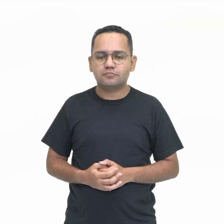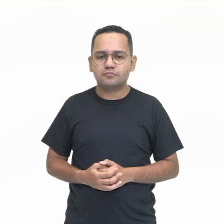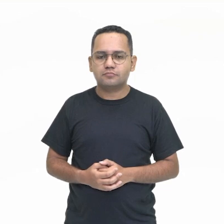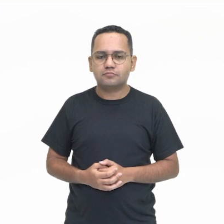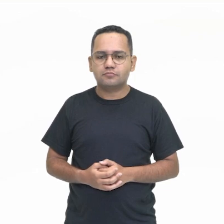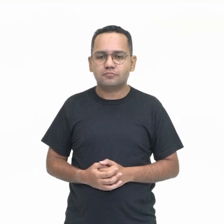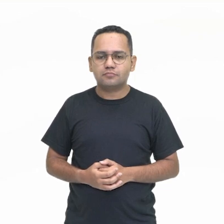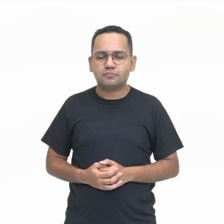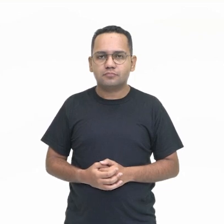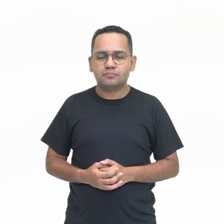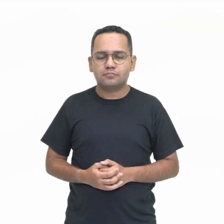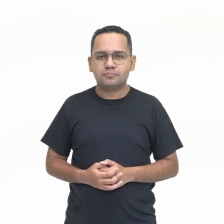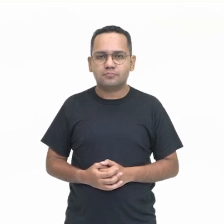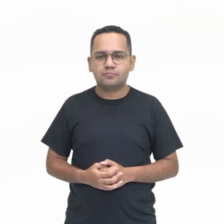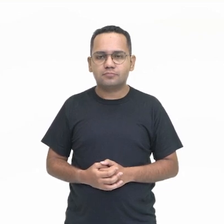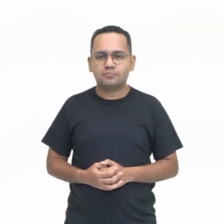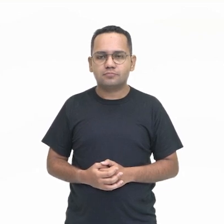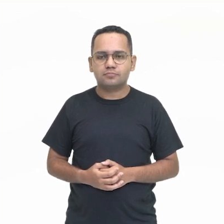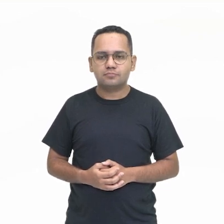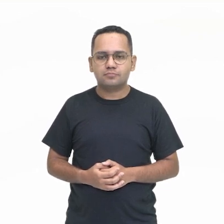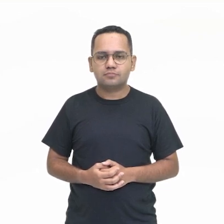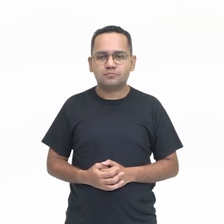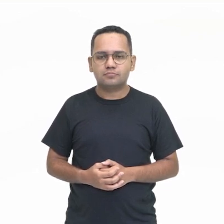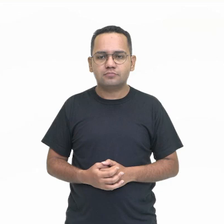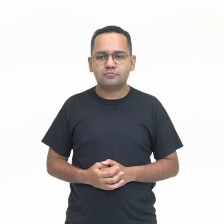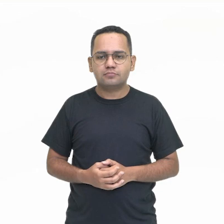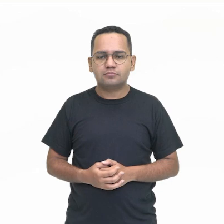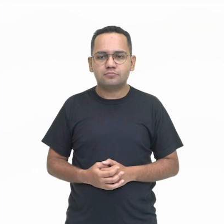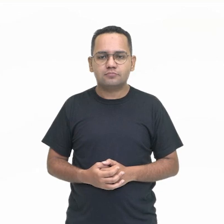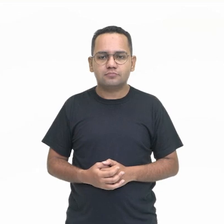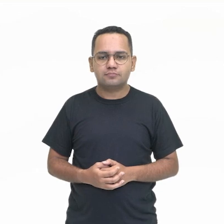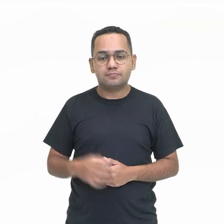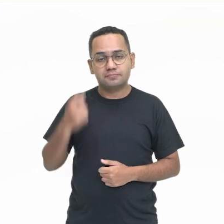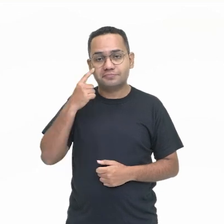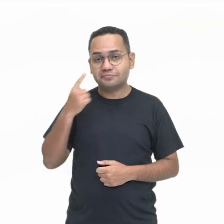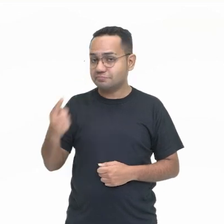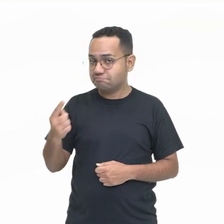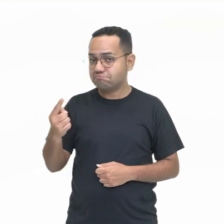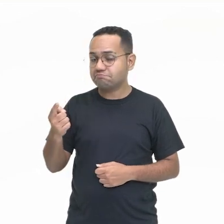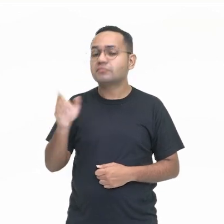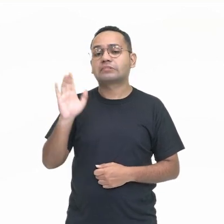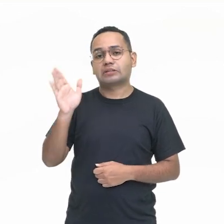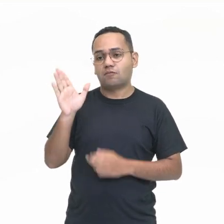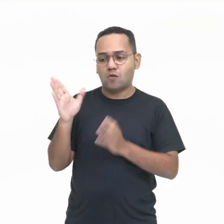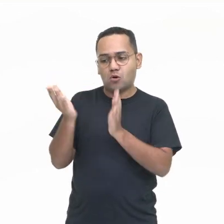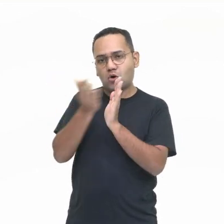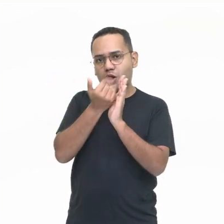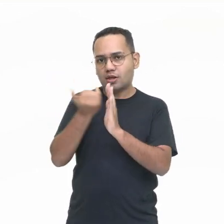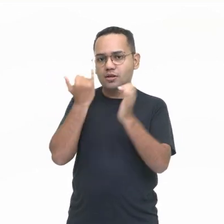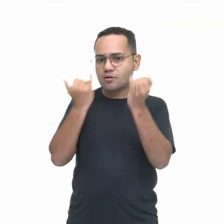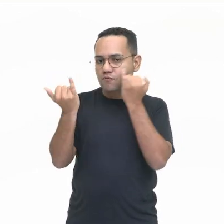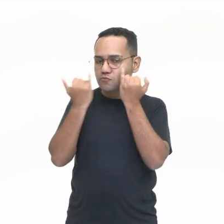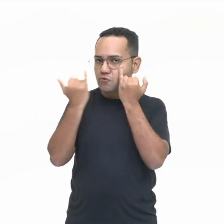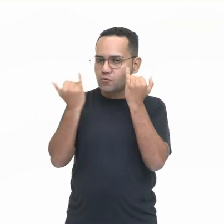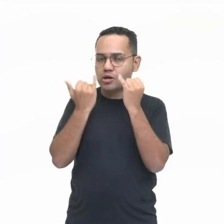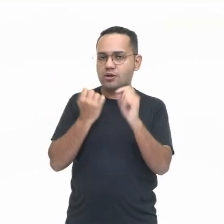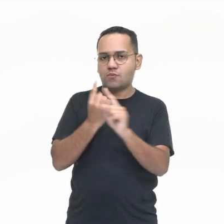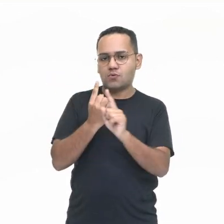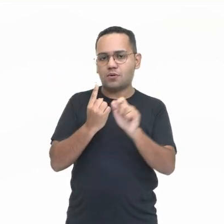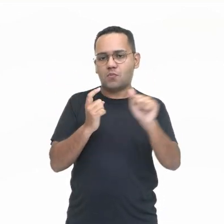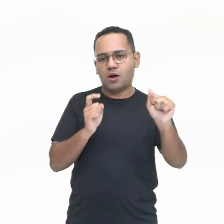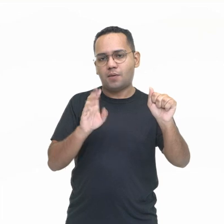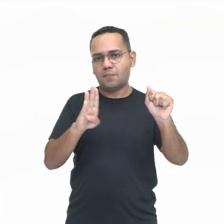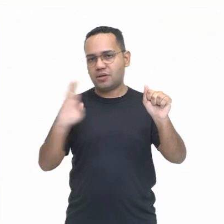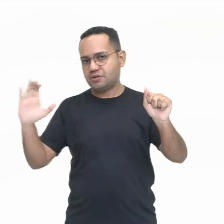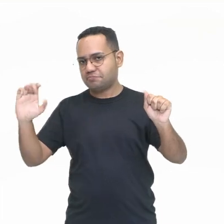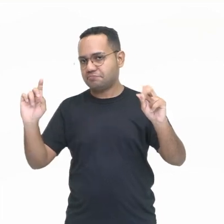mais 100x menos 80. Daí nós tiramos o valor do a, do b e do c da nossa função.